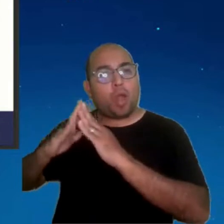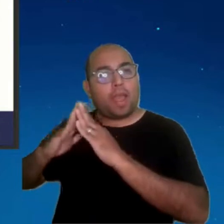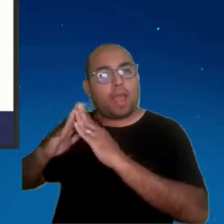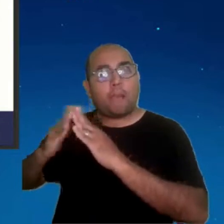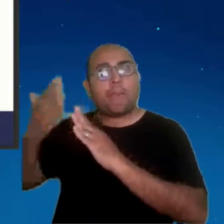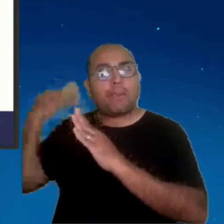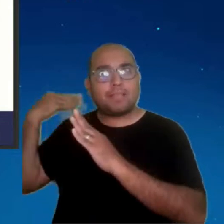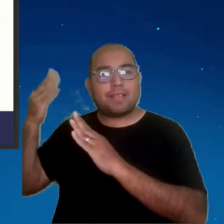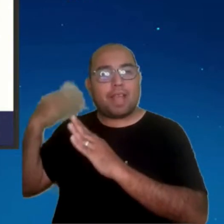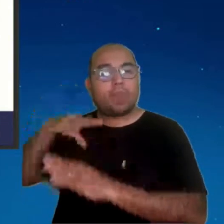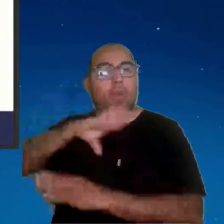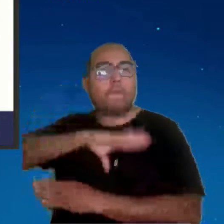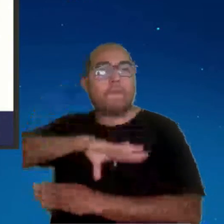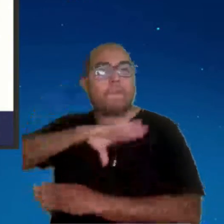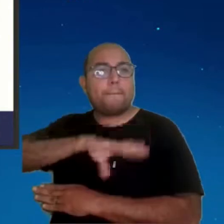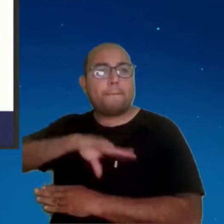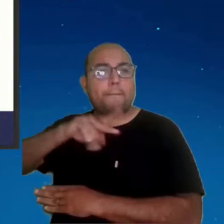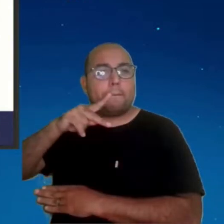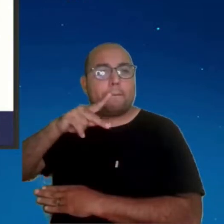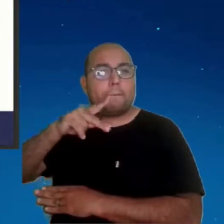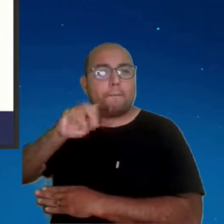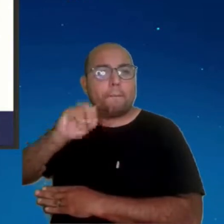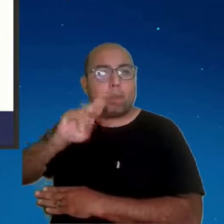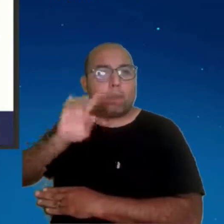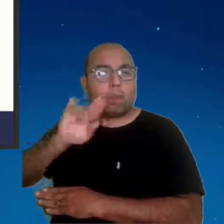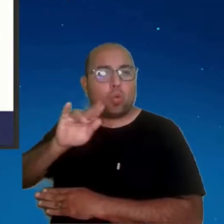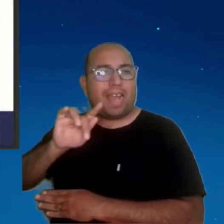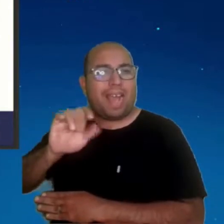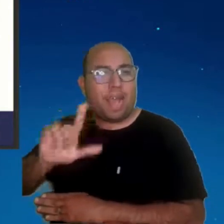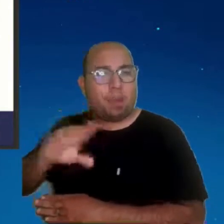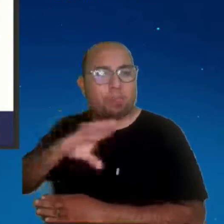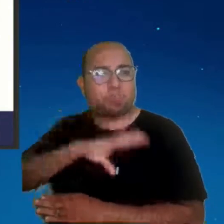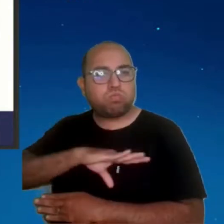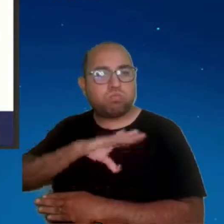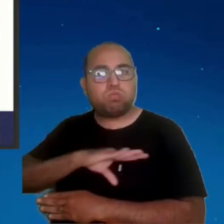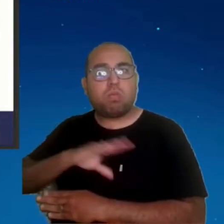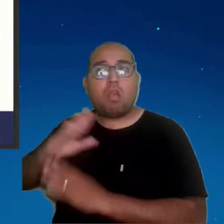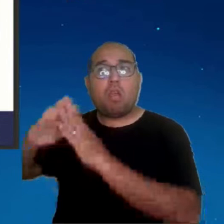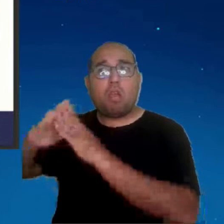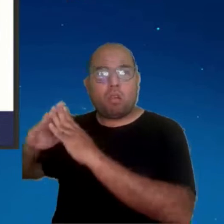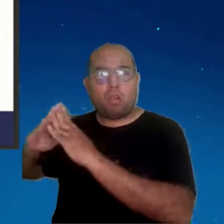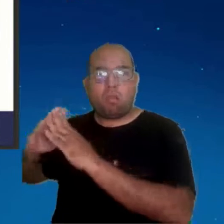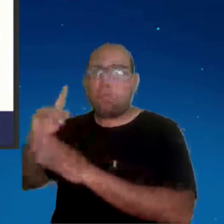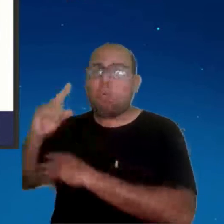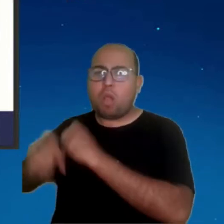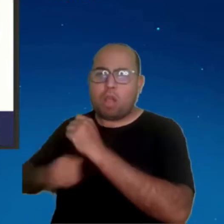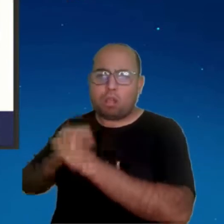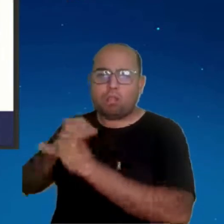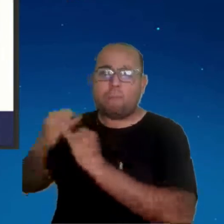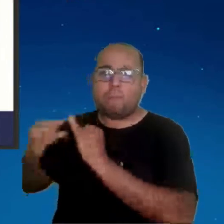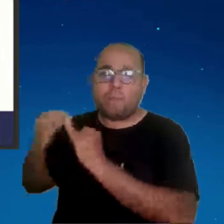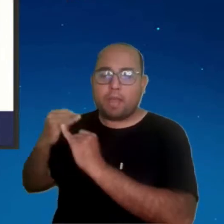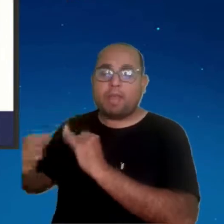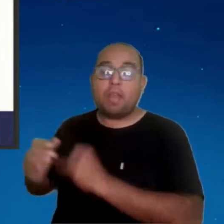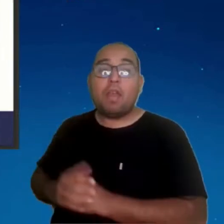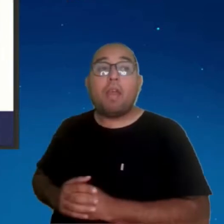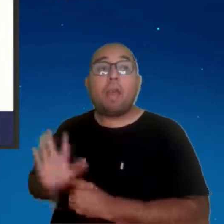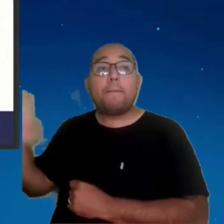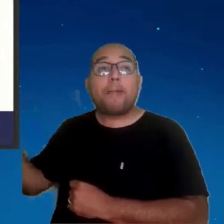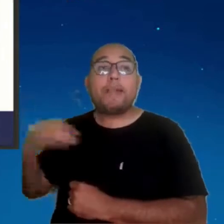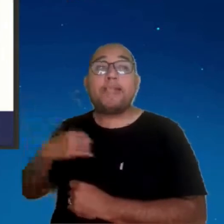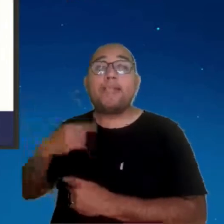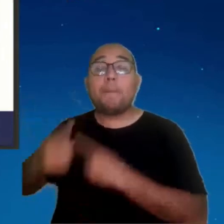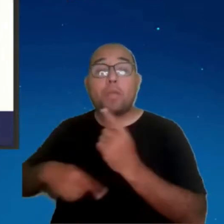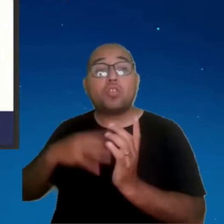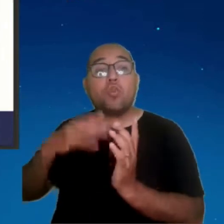eu senti. Eu adorei morar em Portugal. Mas quando eu fui me candidatar a ser voluntária da Cruz Vermelha, a